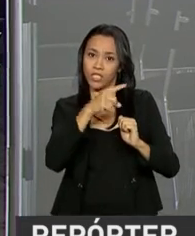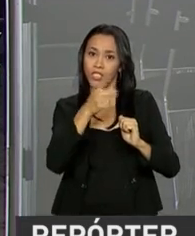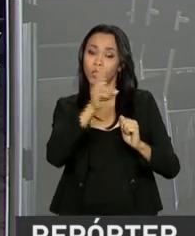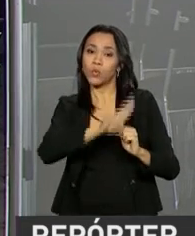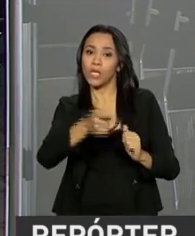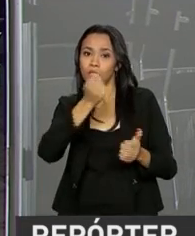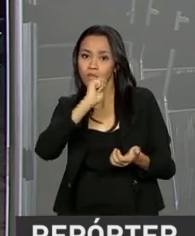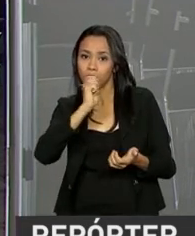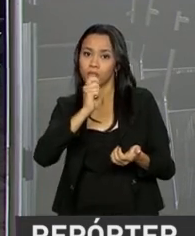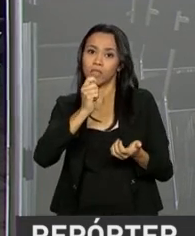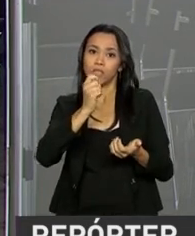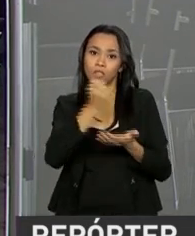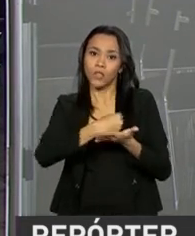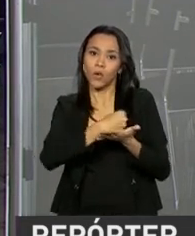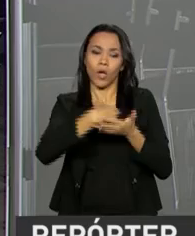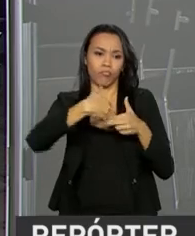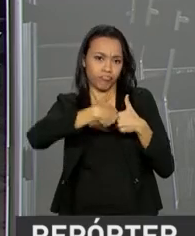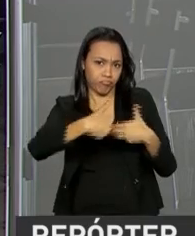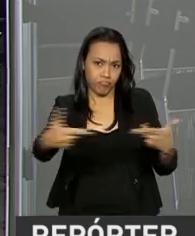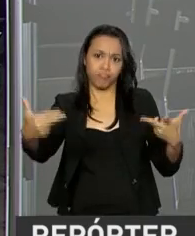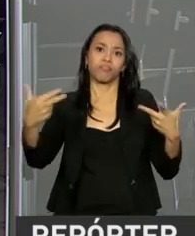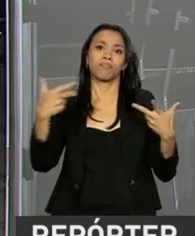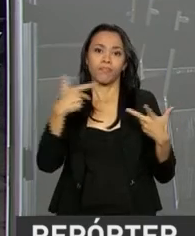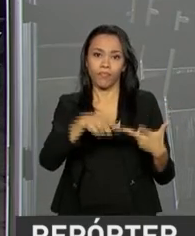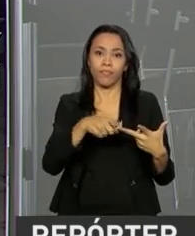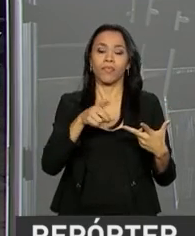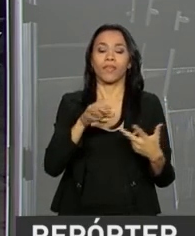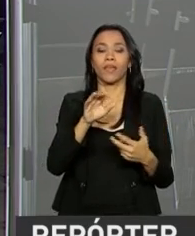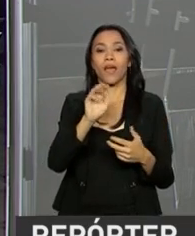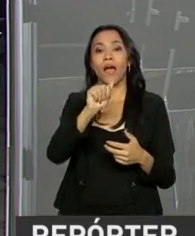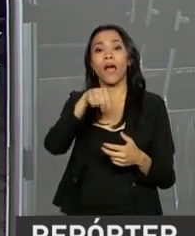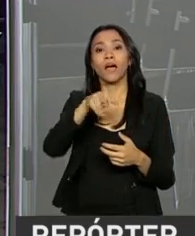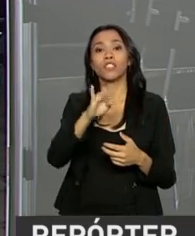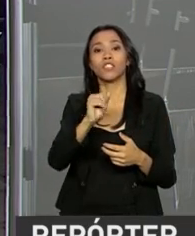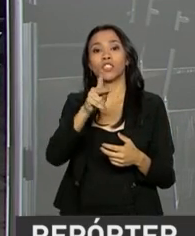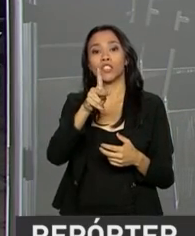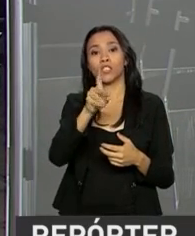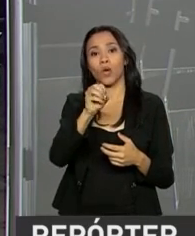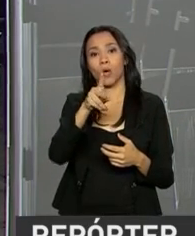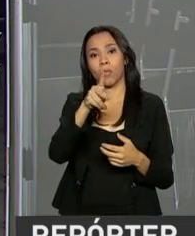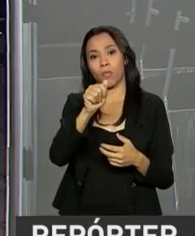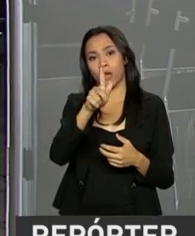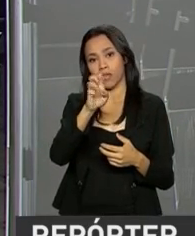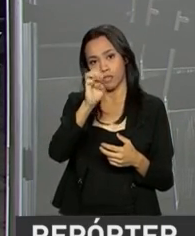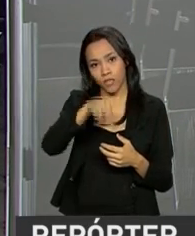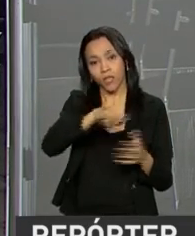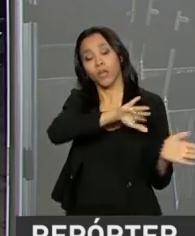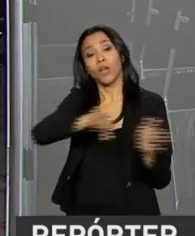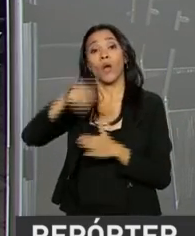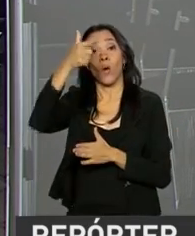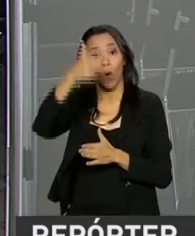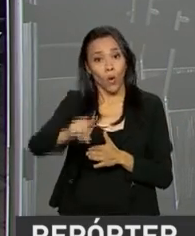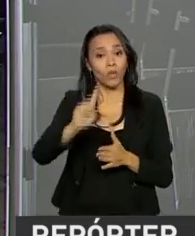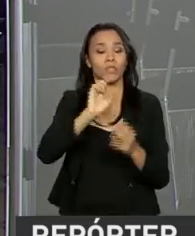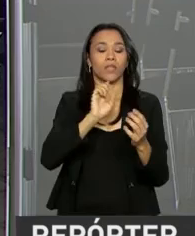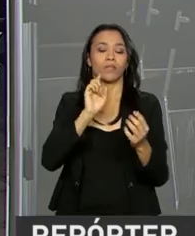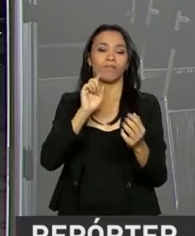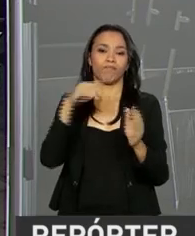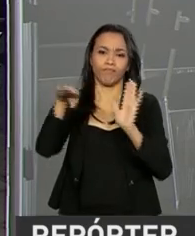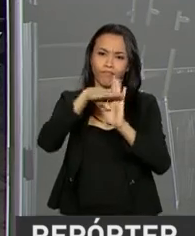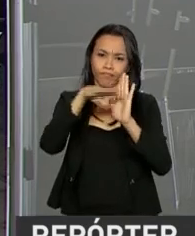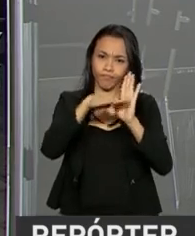conformidade com a agência mundial antidopagem outra meta do governo federal nesta tarde